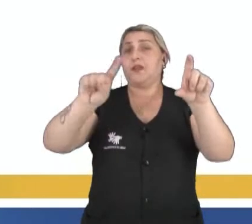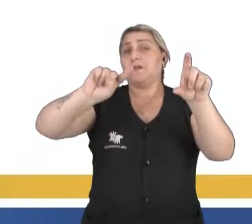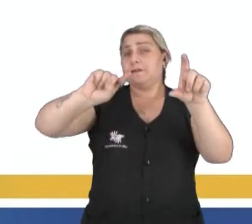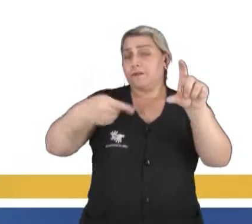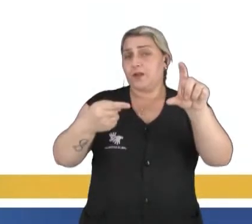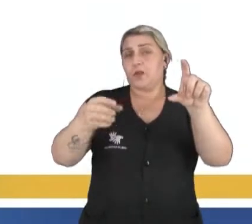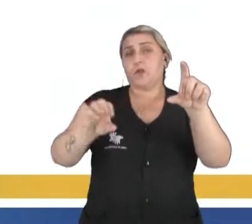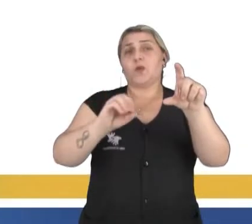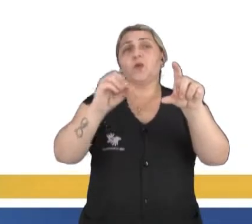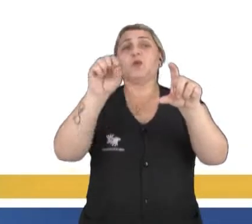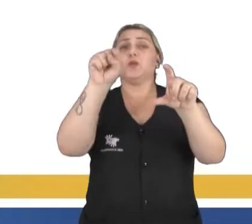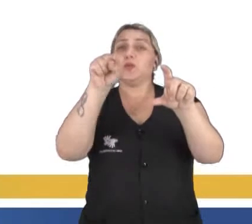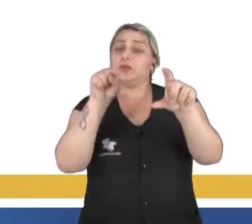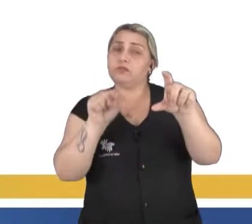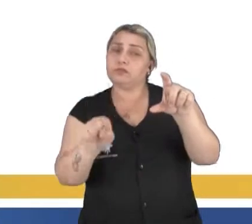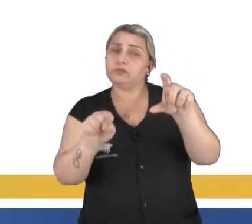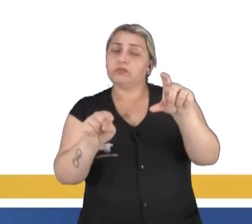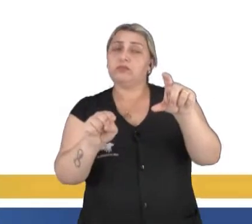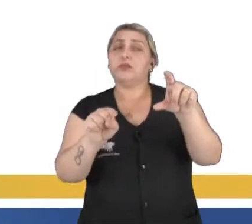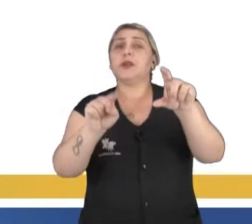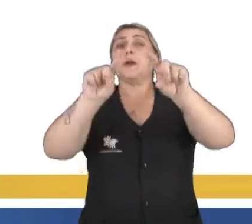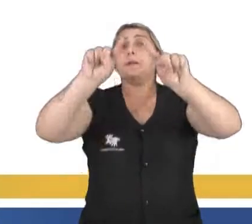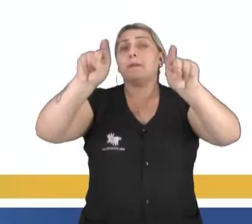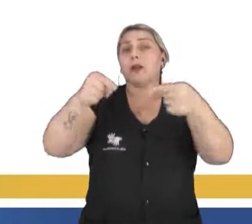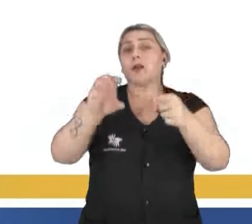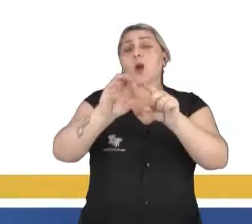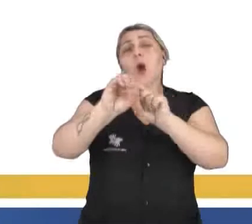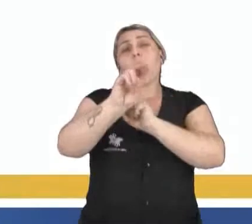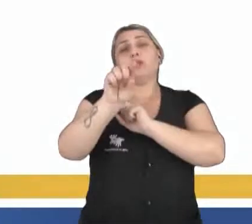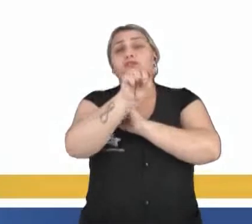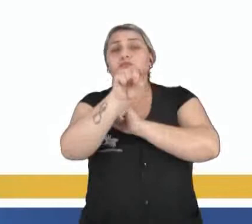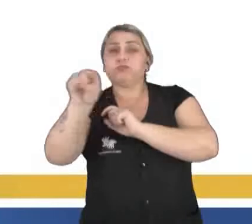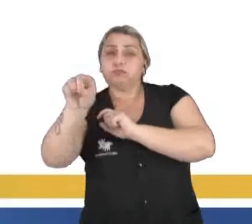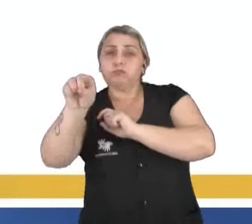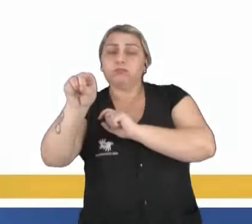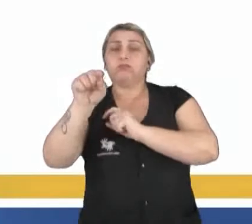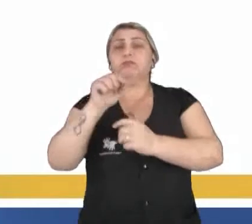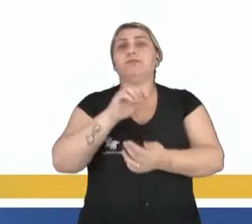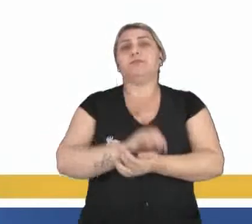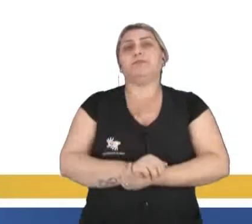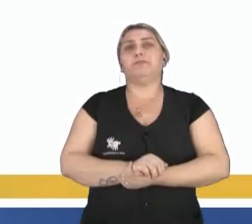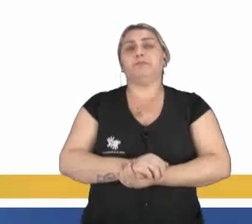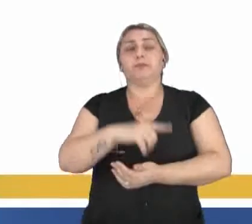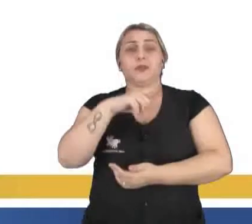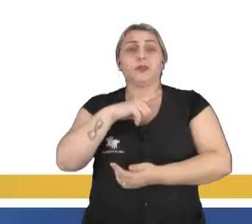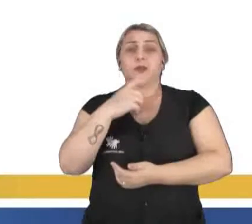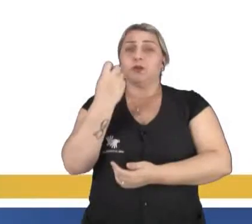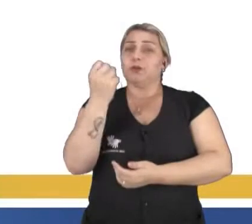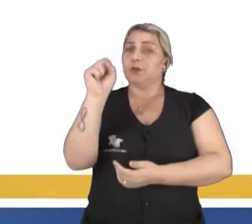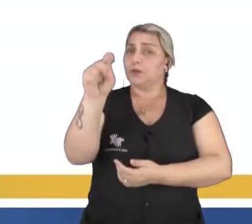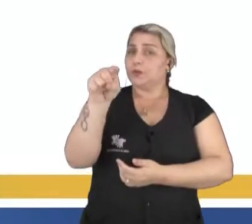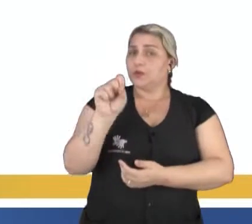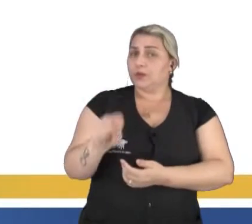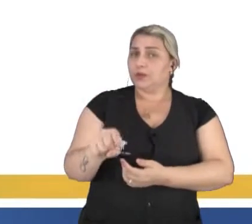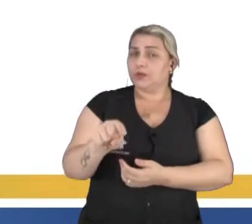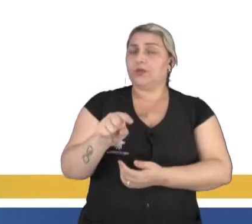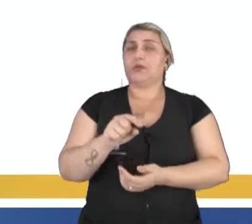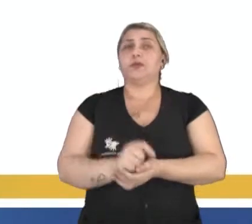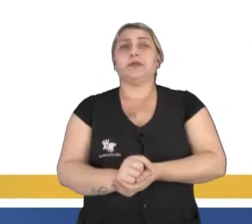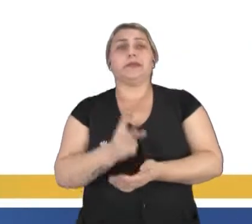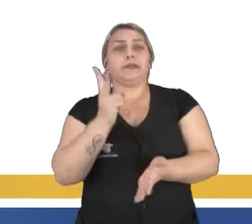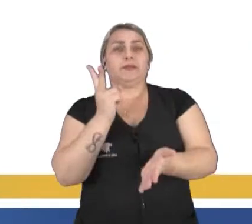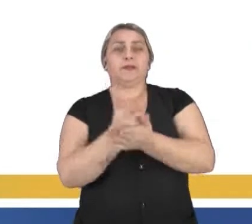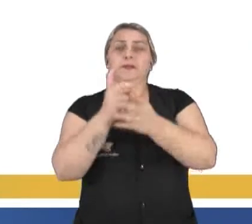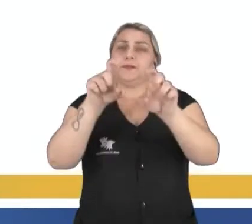uma vírgula, de 2 pontos, parênteses ou um travessão. Nesse caso aí temos 2 pontos. Então, sempre que tiver ali